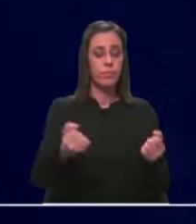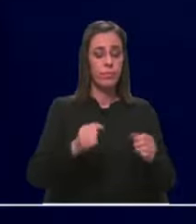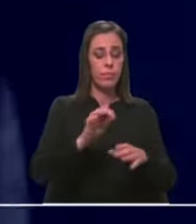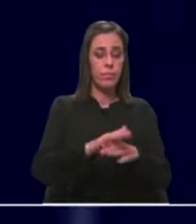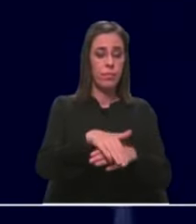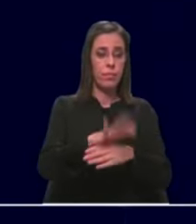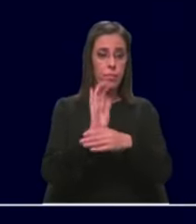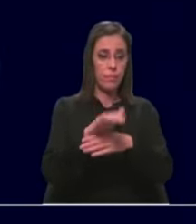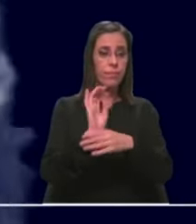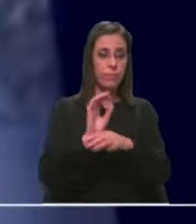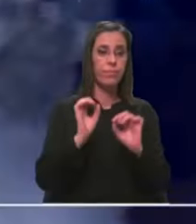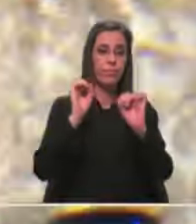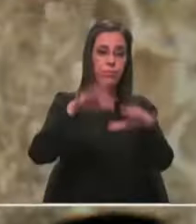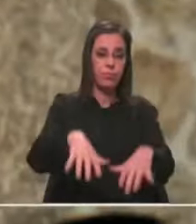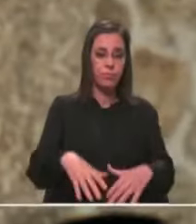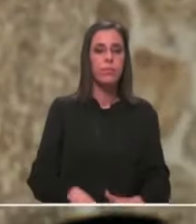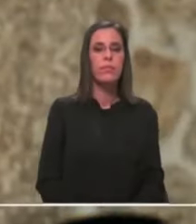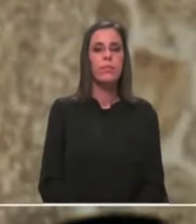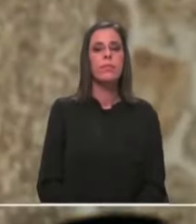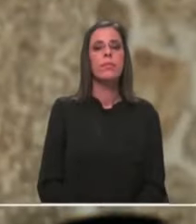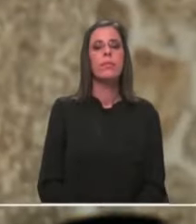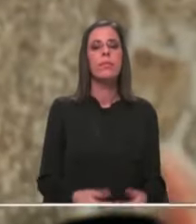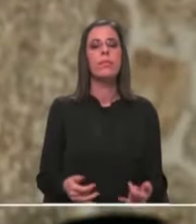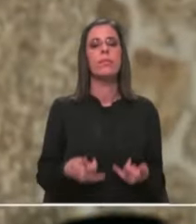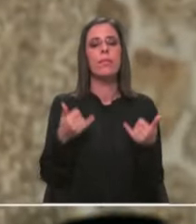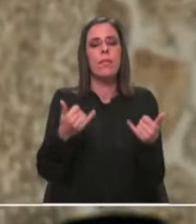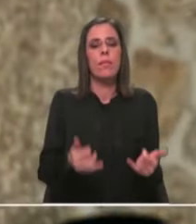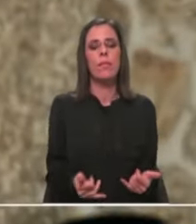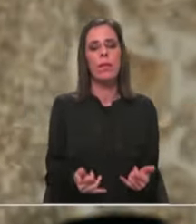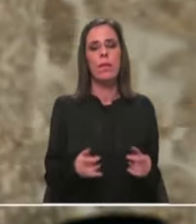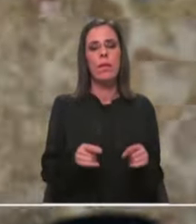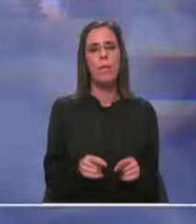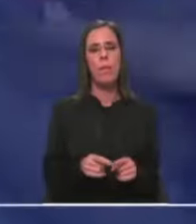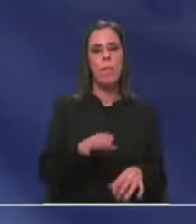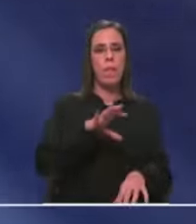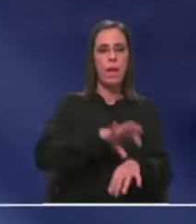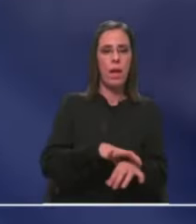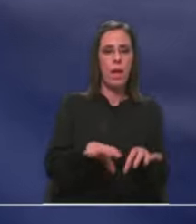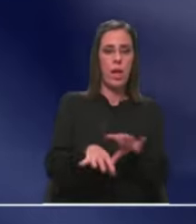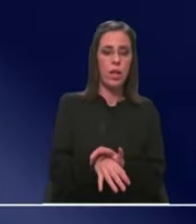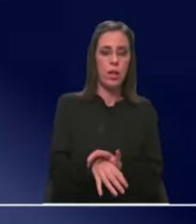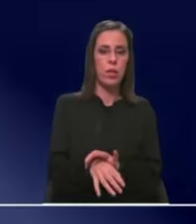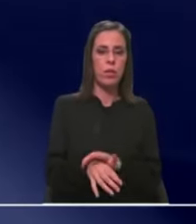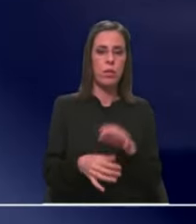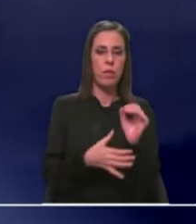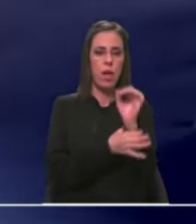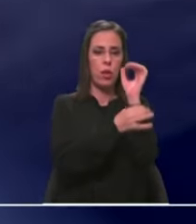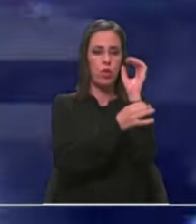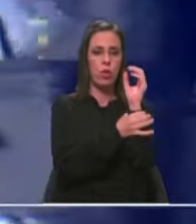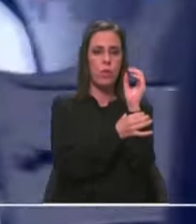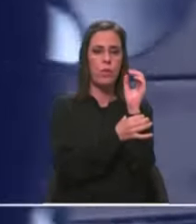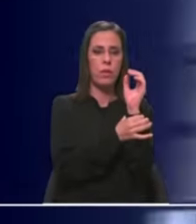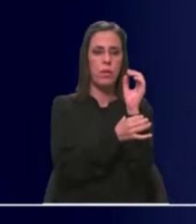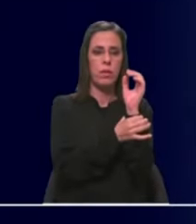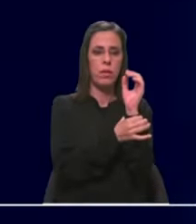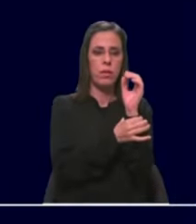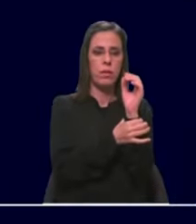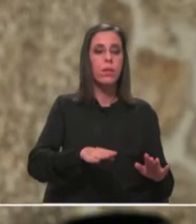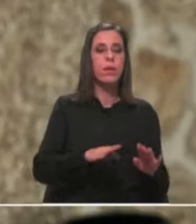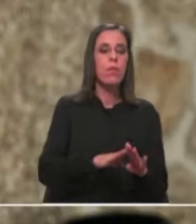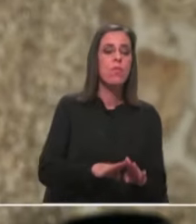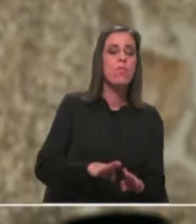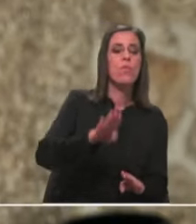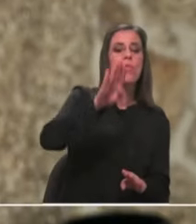na bagageira. E depois ele alisou-me com esta mão. A gente. Aquela pegazinha do